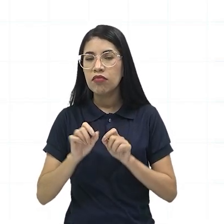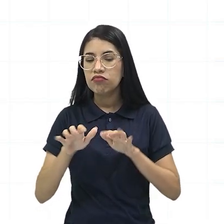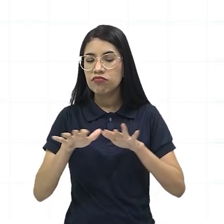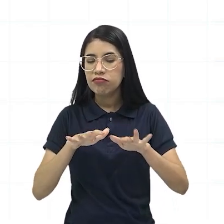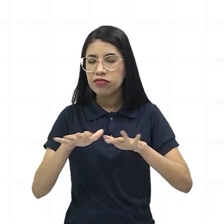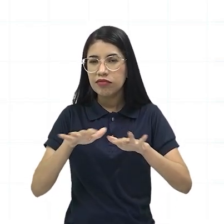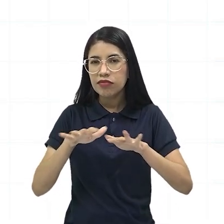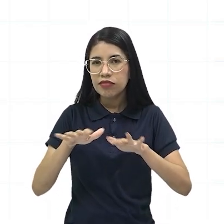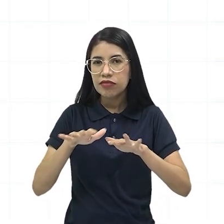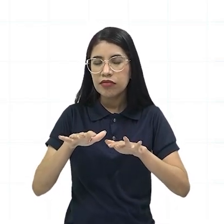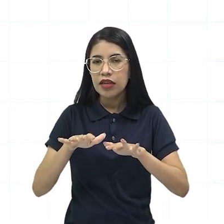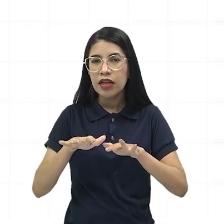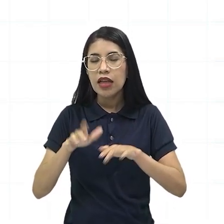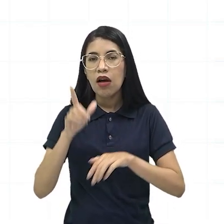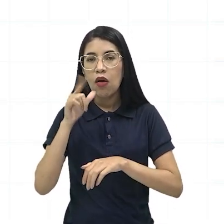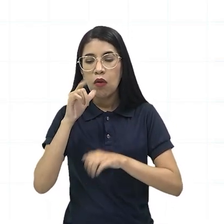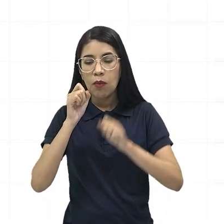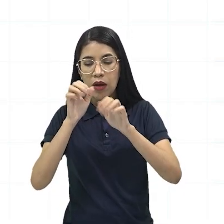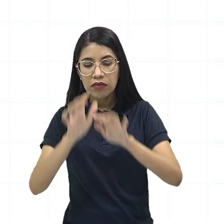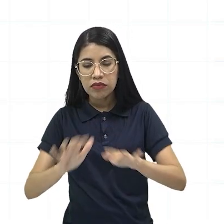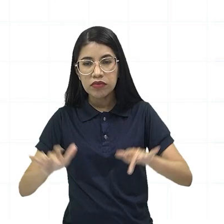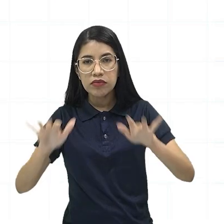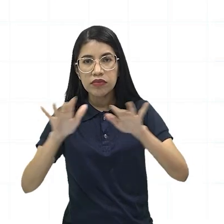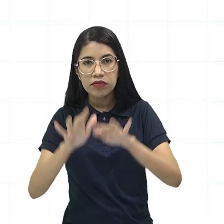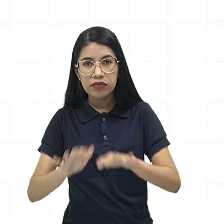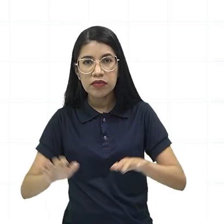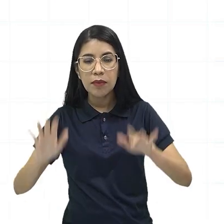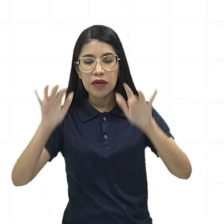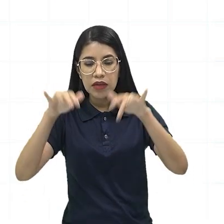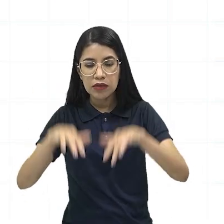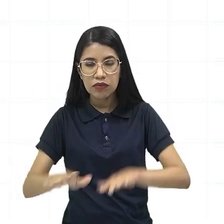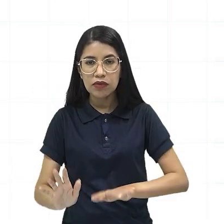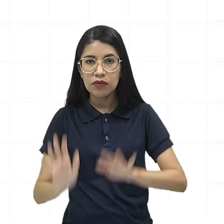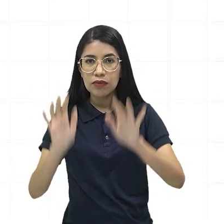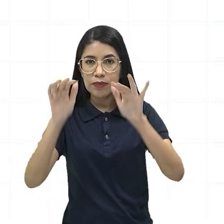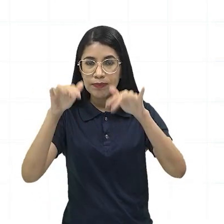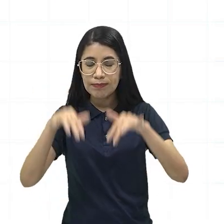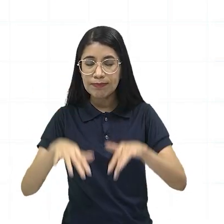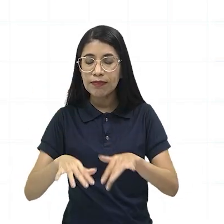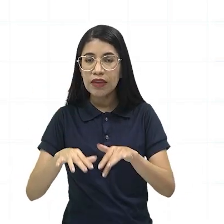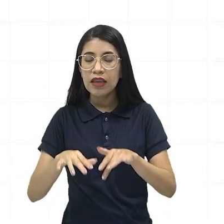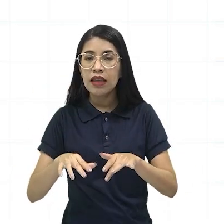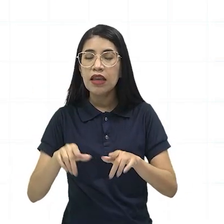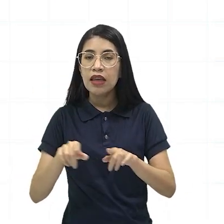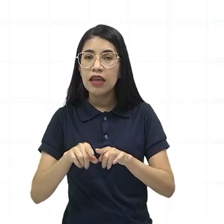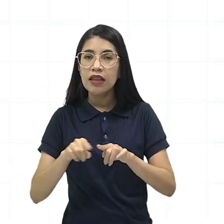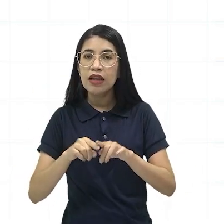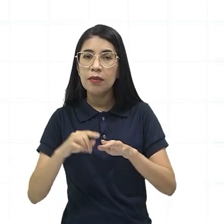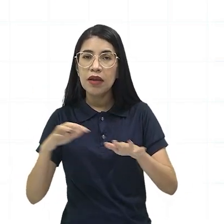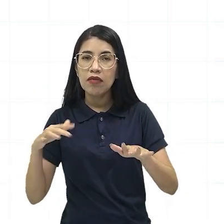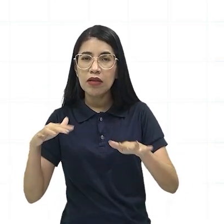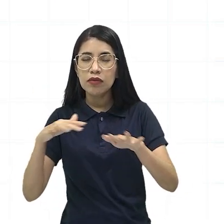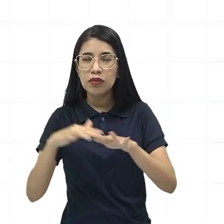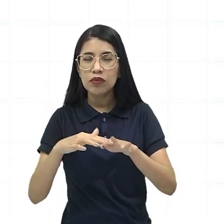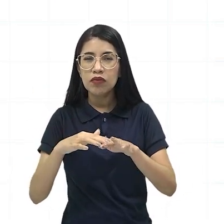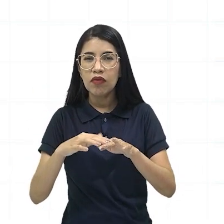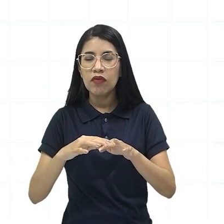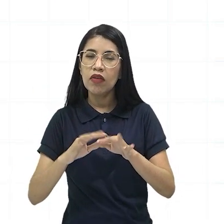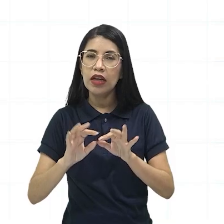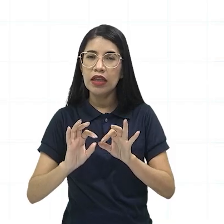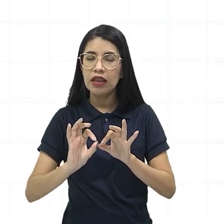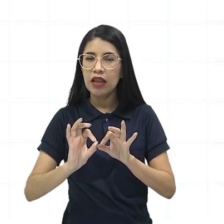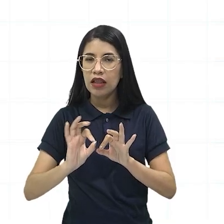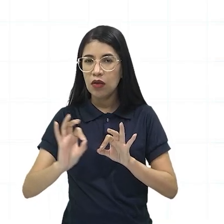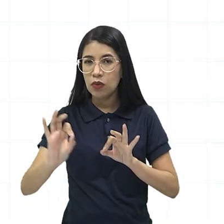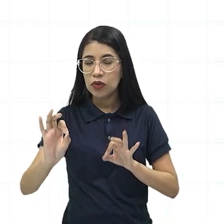com força, o mar arremetou, vai criando aquelas ondas, né? Os tsunamis, e avançando 200, 300